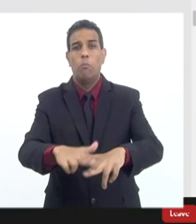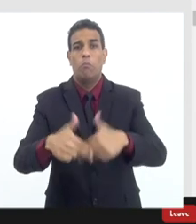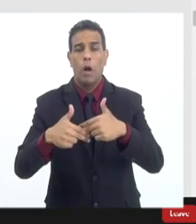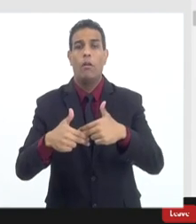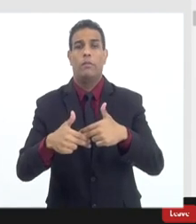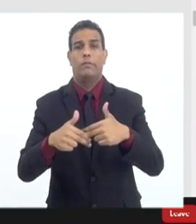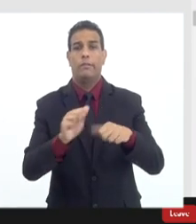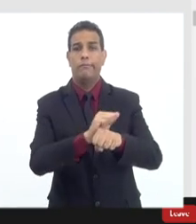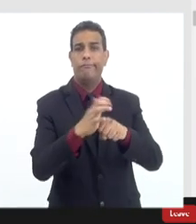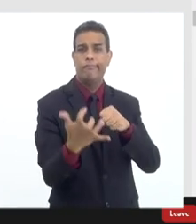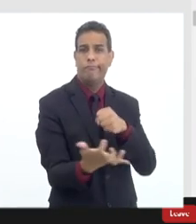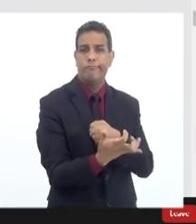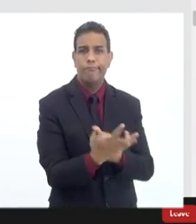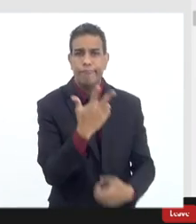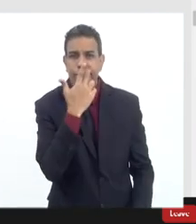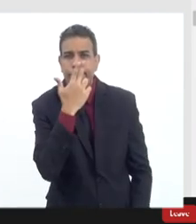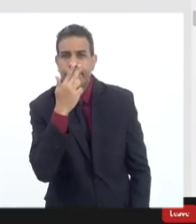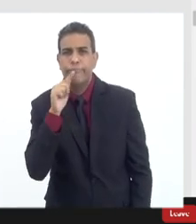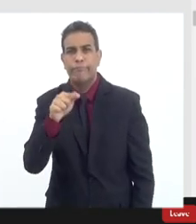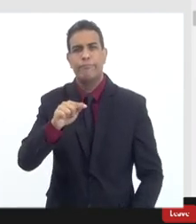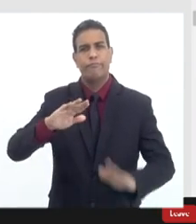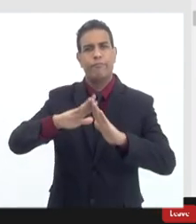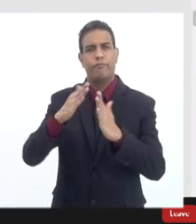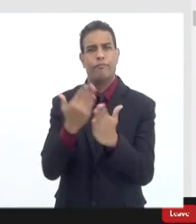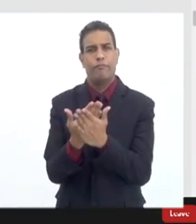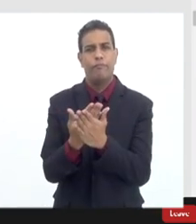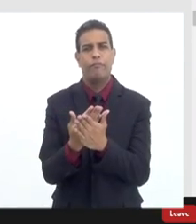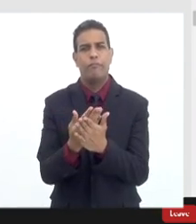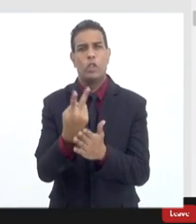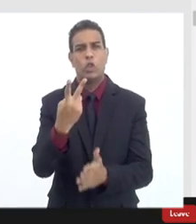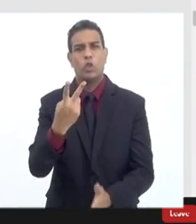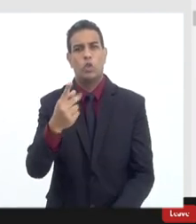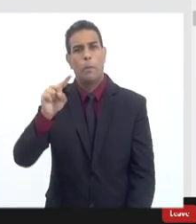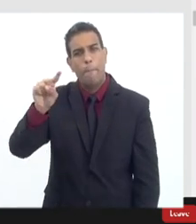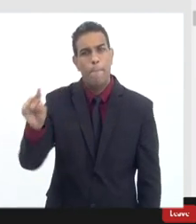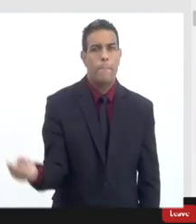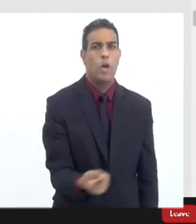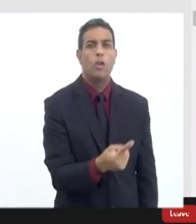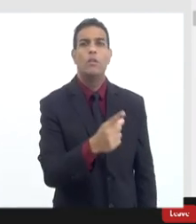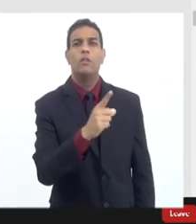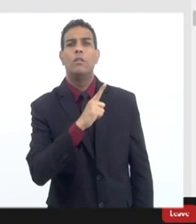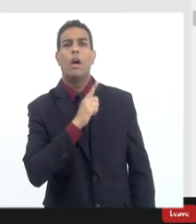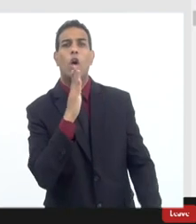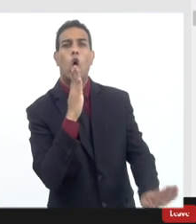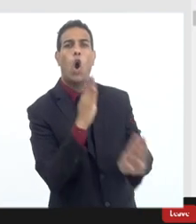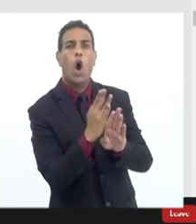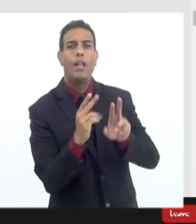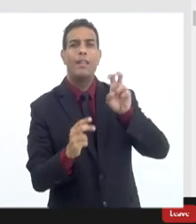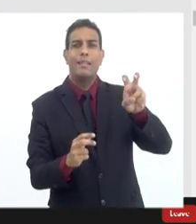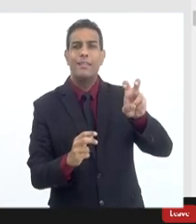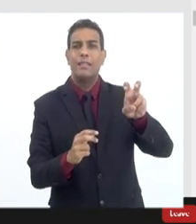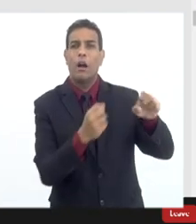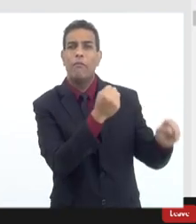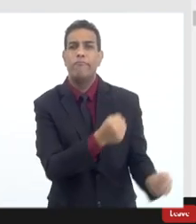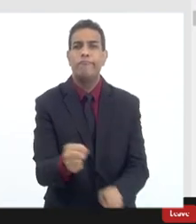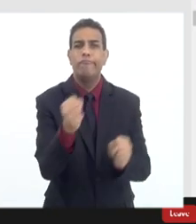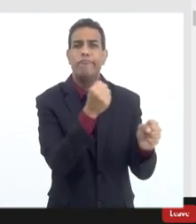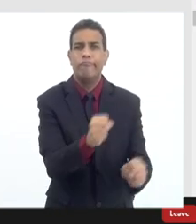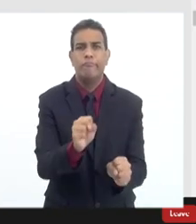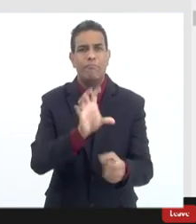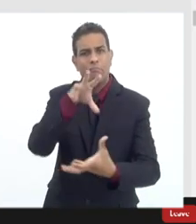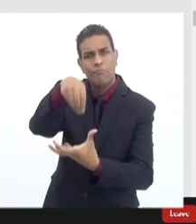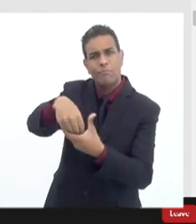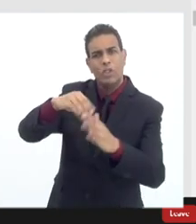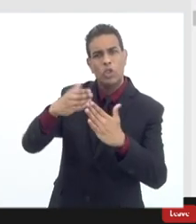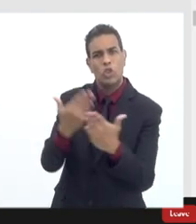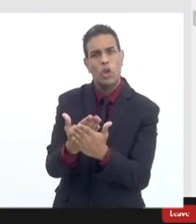pandemia. Não nos parece que é adequado uma escola com 2 mil alunos ter somente 5 faxineiros em plena pandemia. Nos parece que